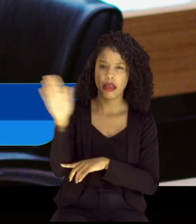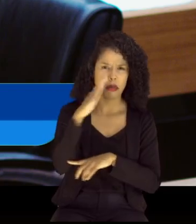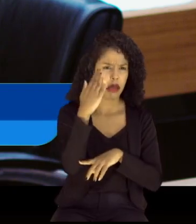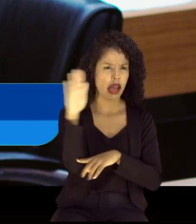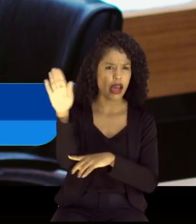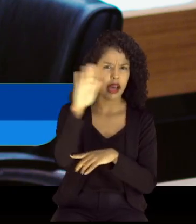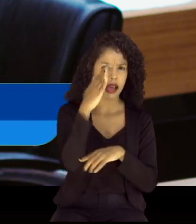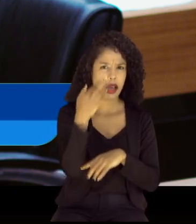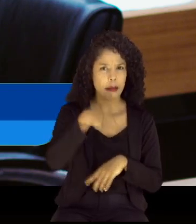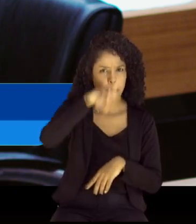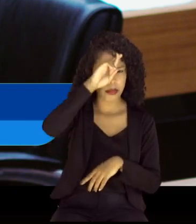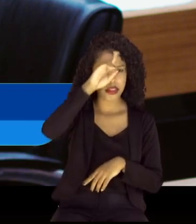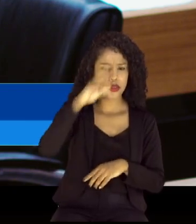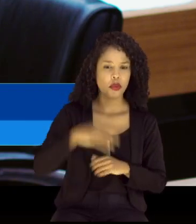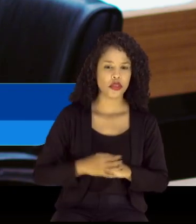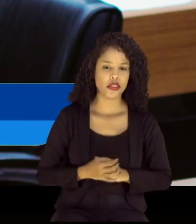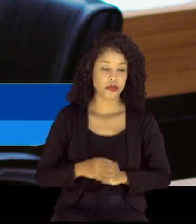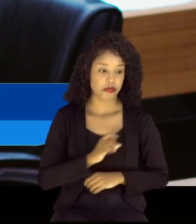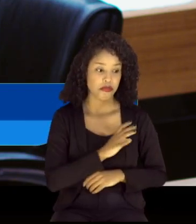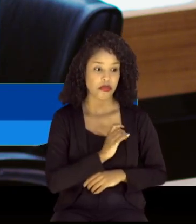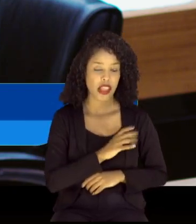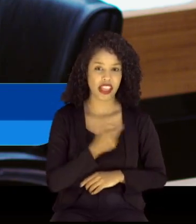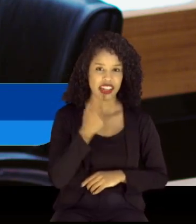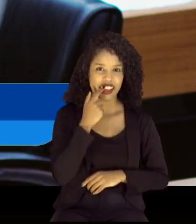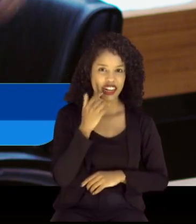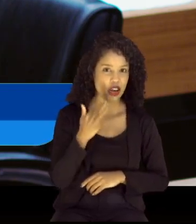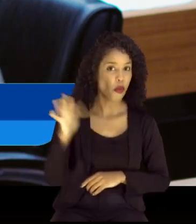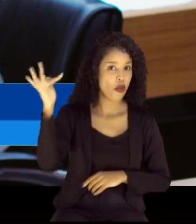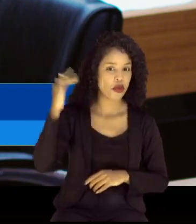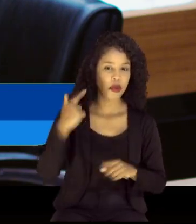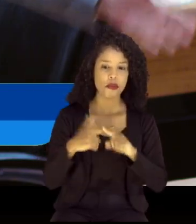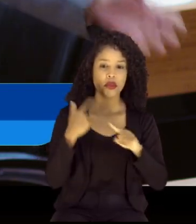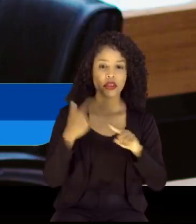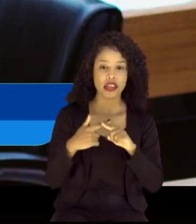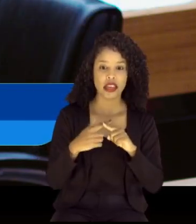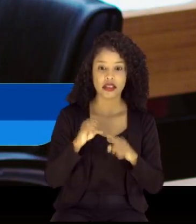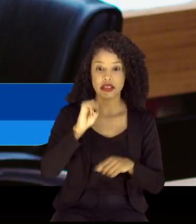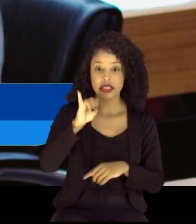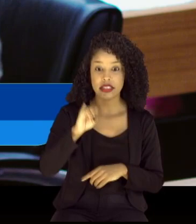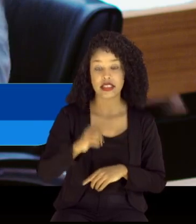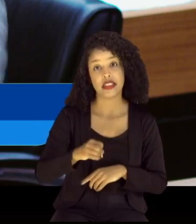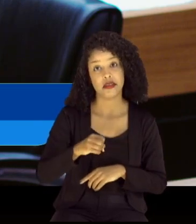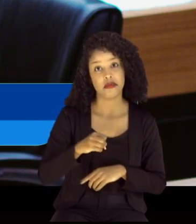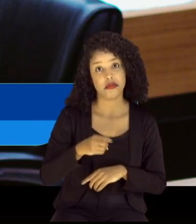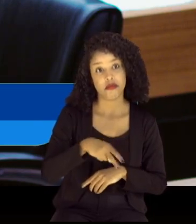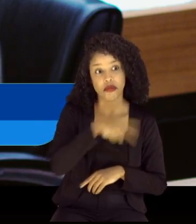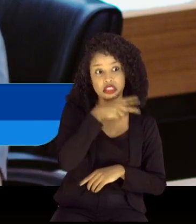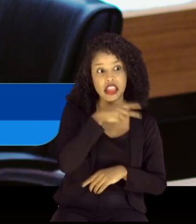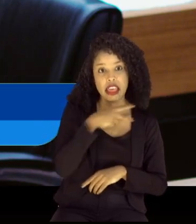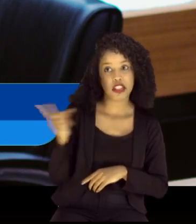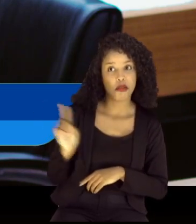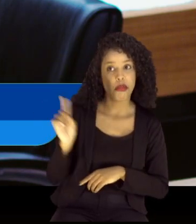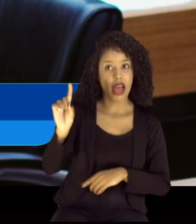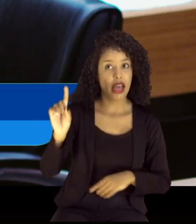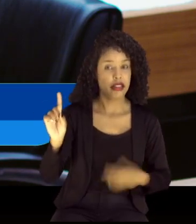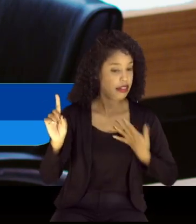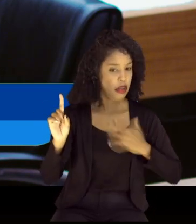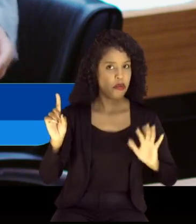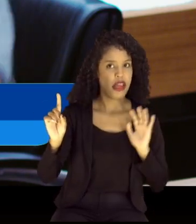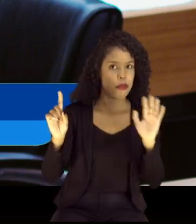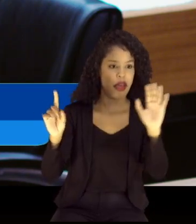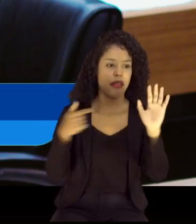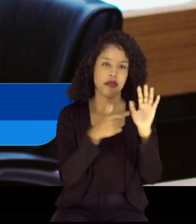está com medo de sair esse ano, como se o boneco do Muambeiro também sair. Ele já disse que não saía, para preservar o dente de ouro dele.